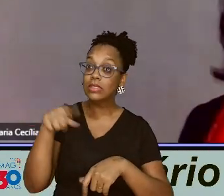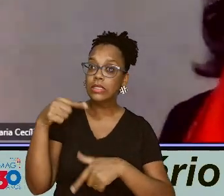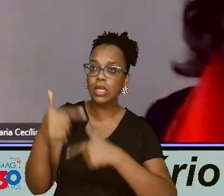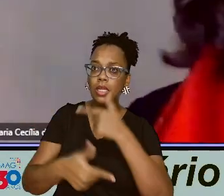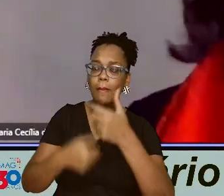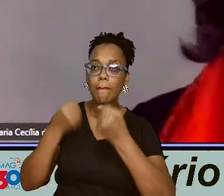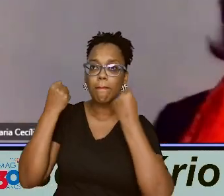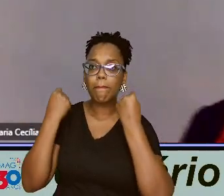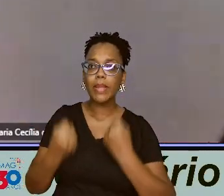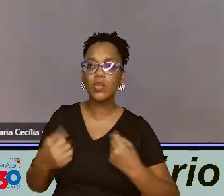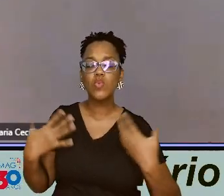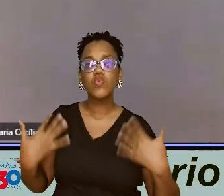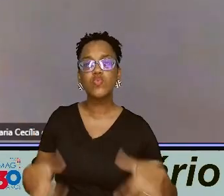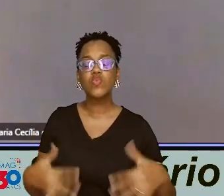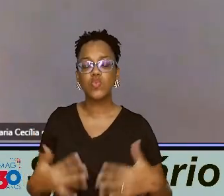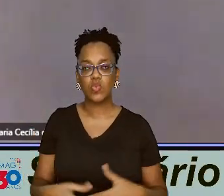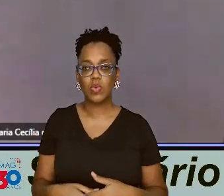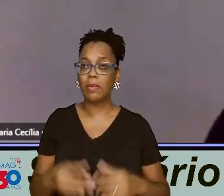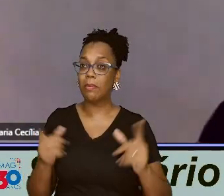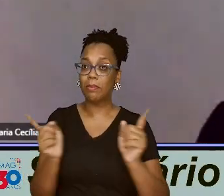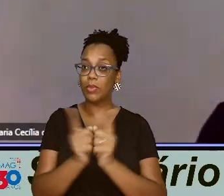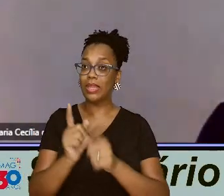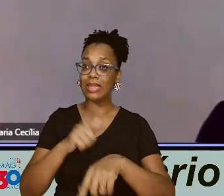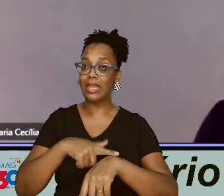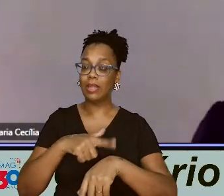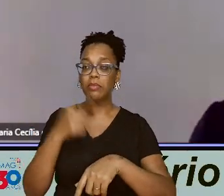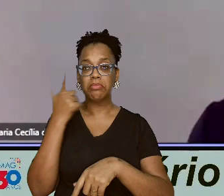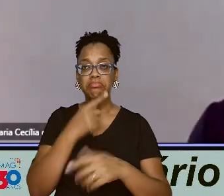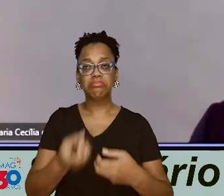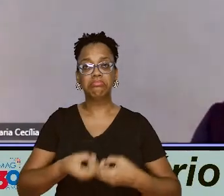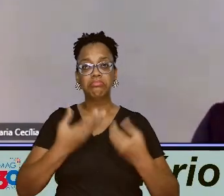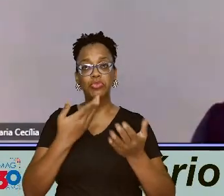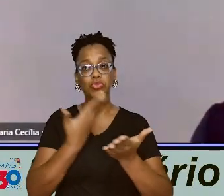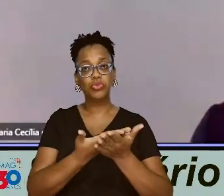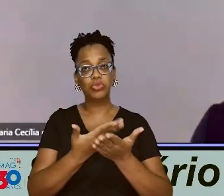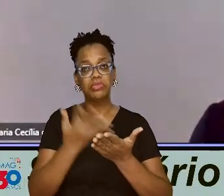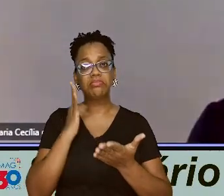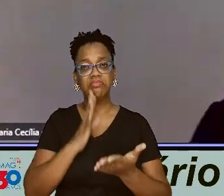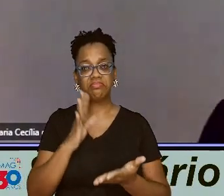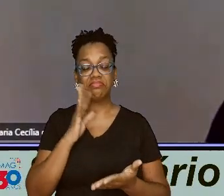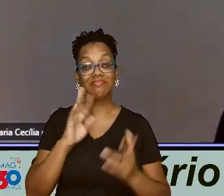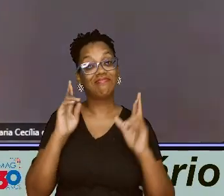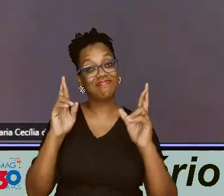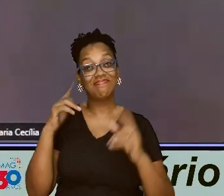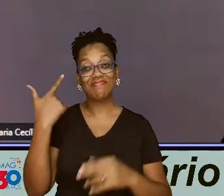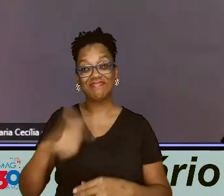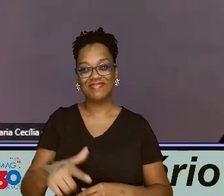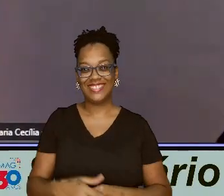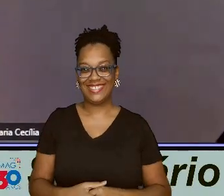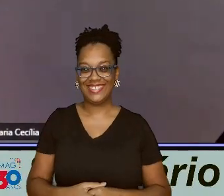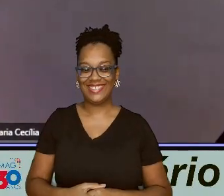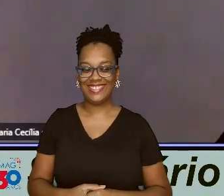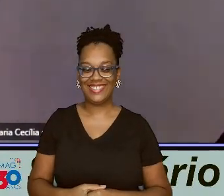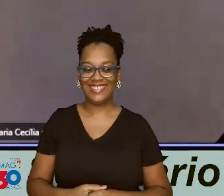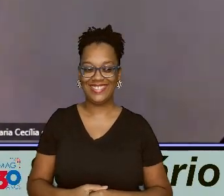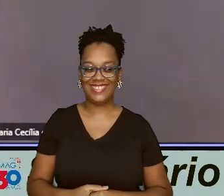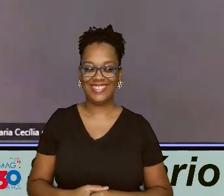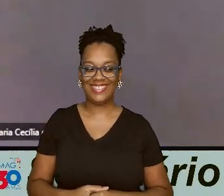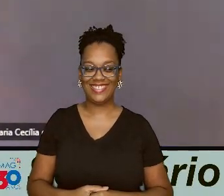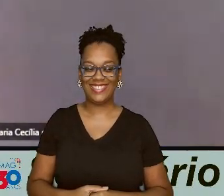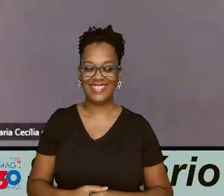foi muito puxado. Em pouco tempo, a gente conseguiu produzir um estudo muito bacana. Espero que a gente possa fazer isso novamente.